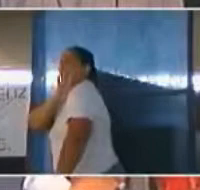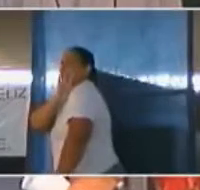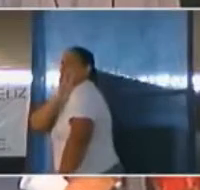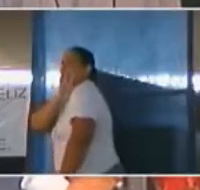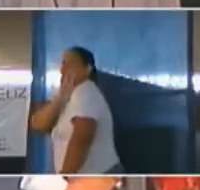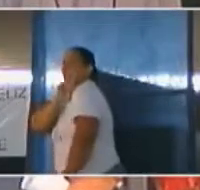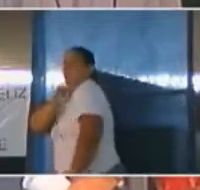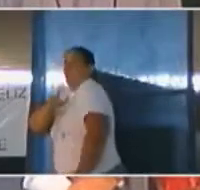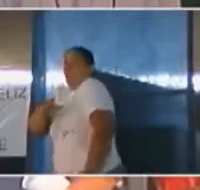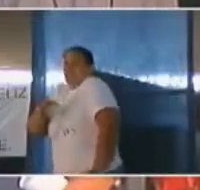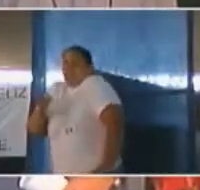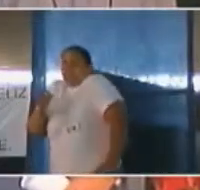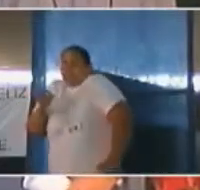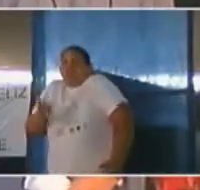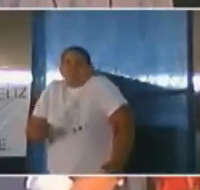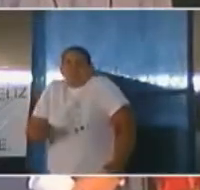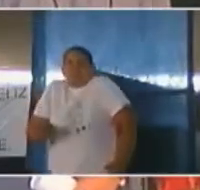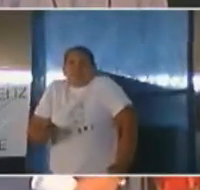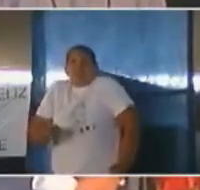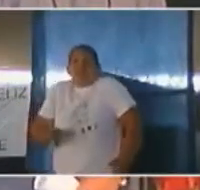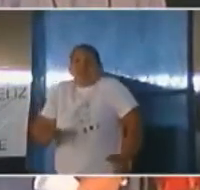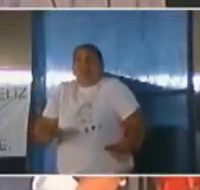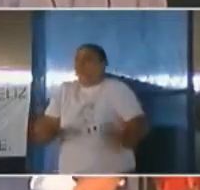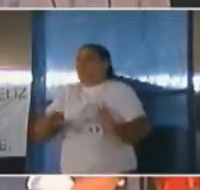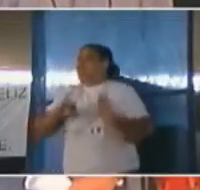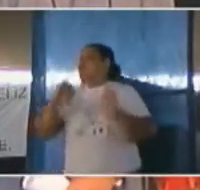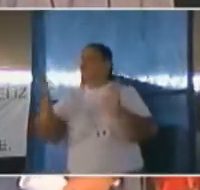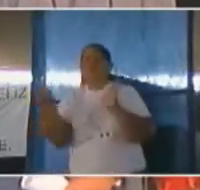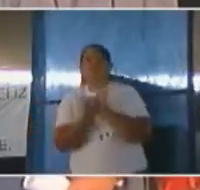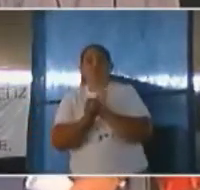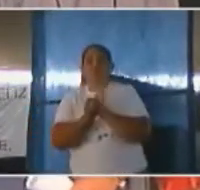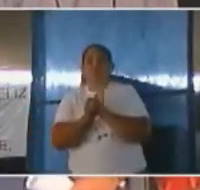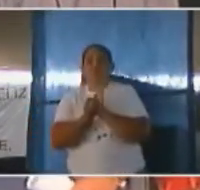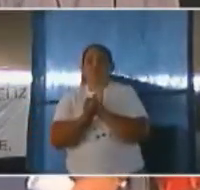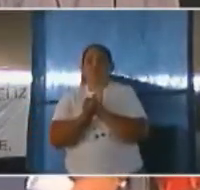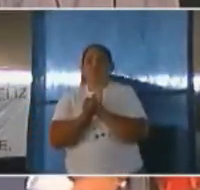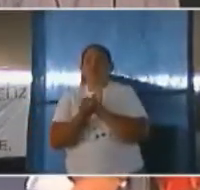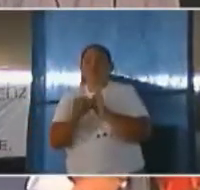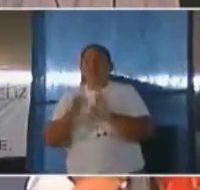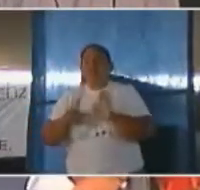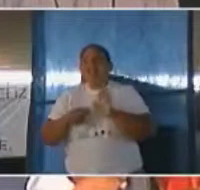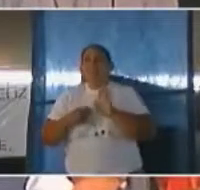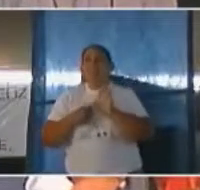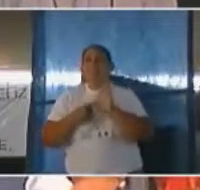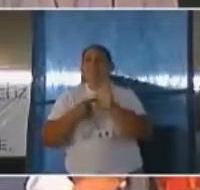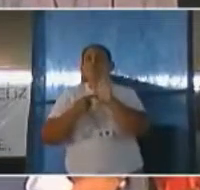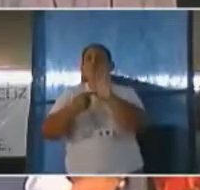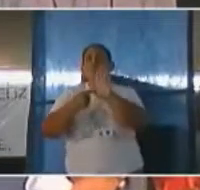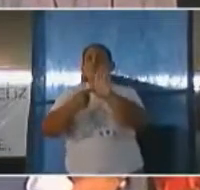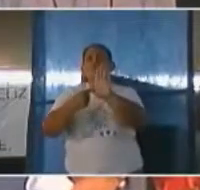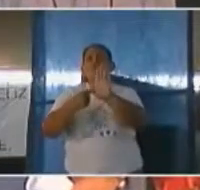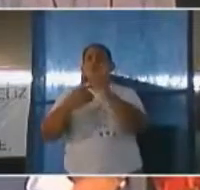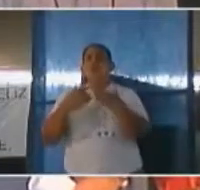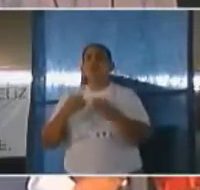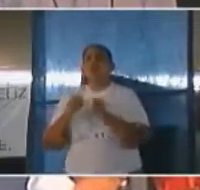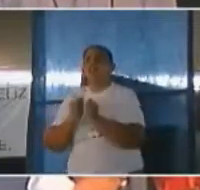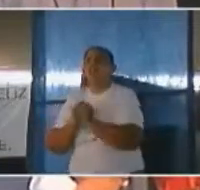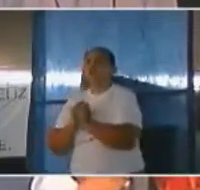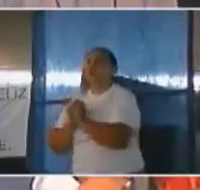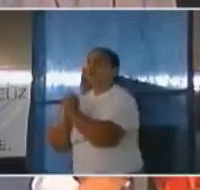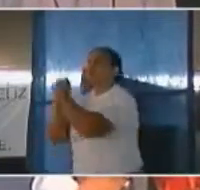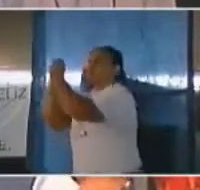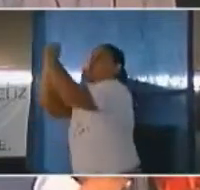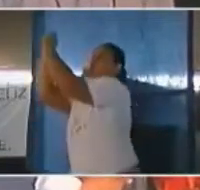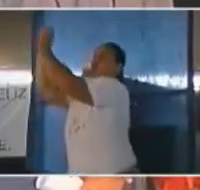nosso testemunho como cristão, como luteranos, que nós devemos, com os nossos dons, servir a Deus, onde quer que